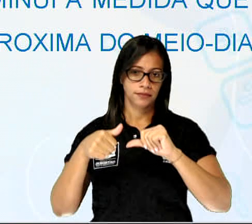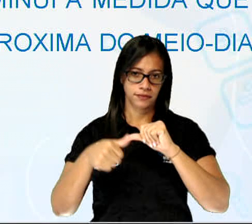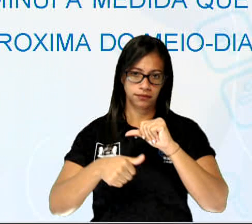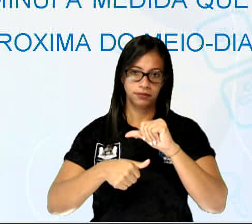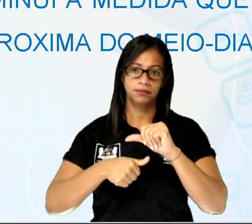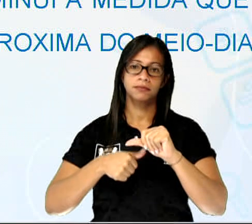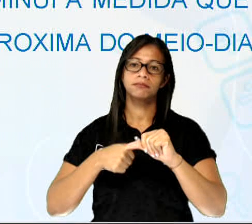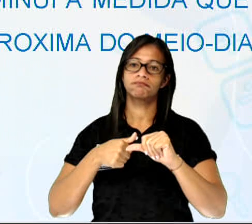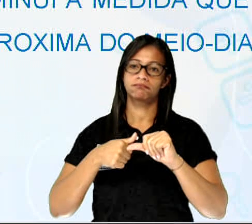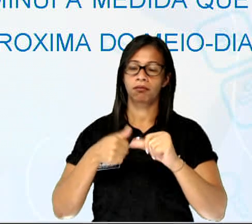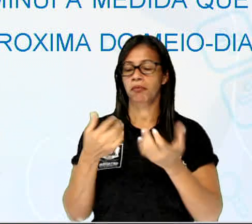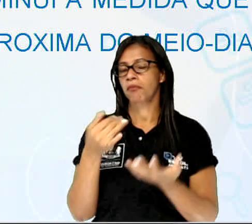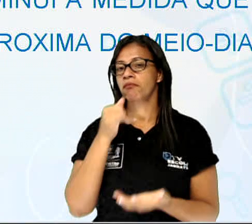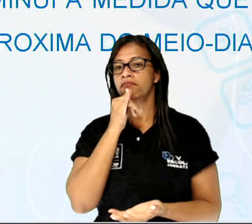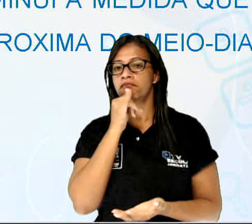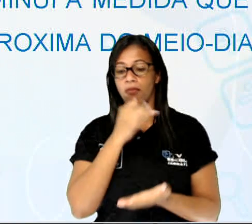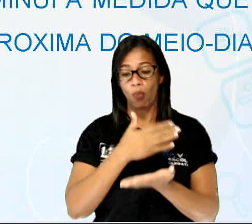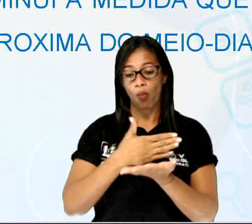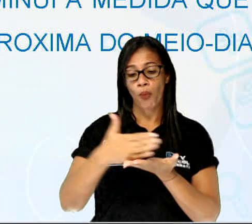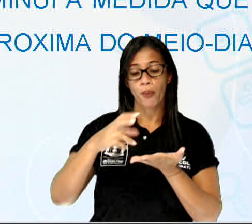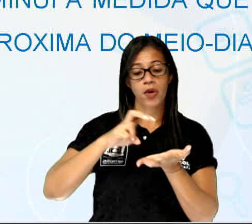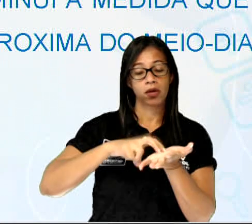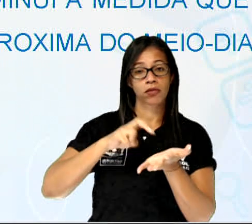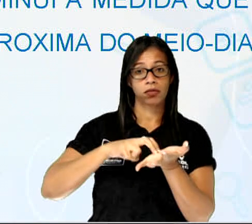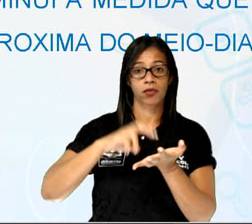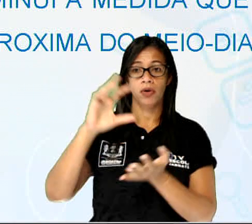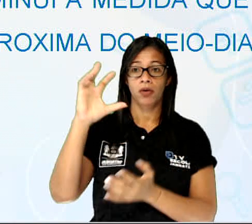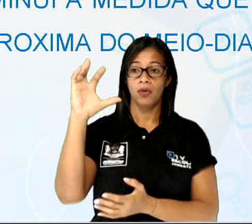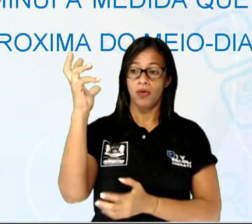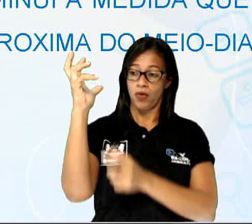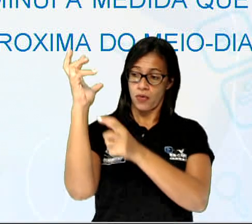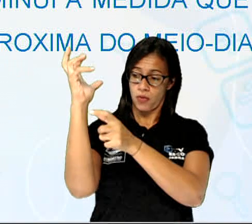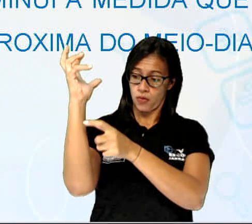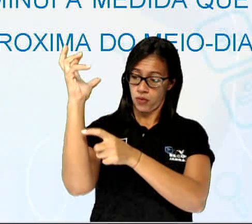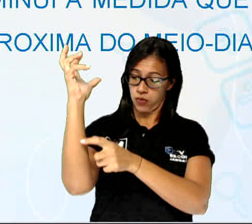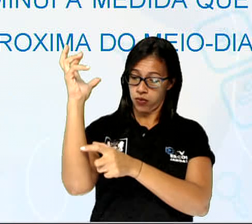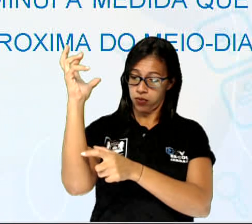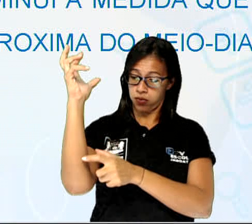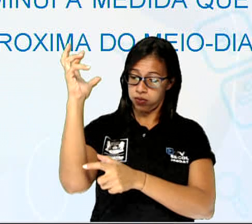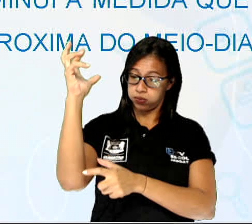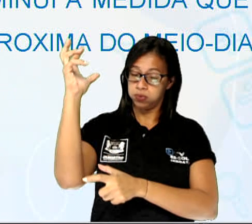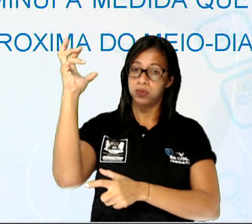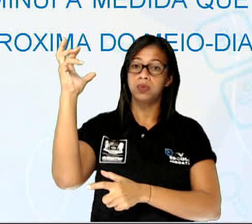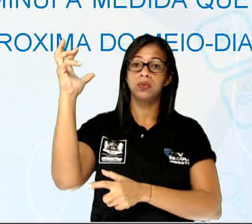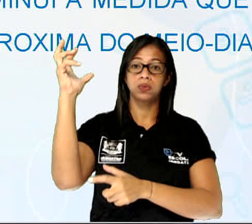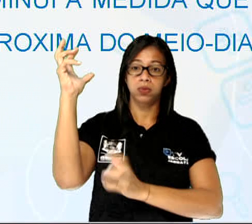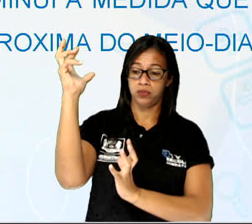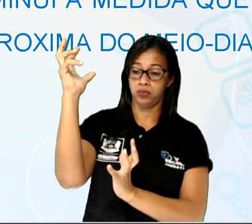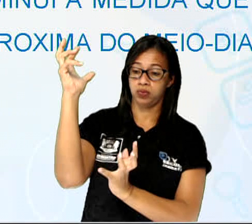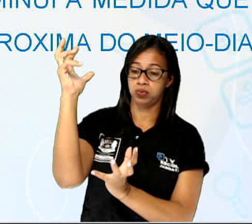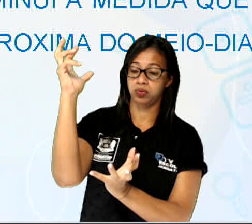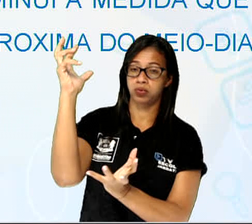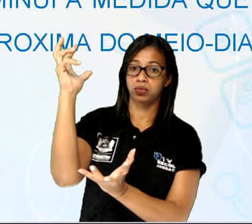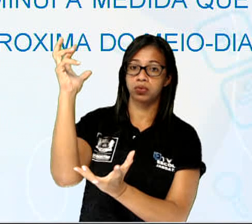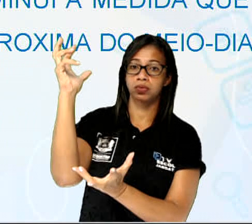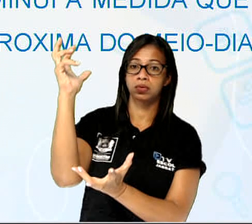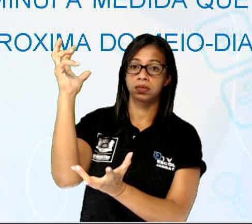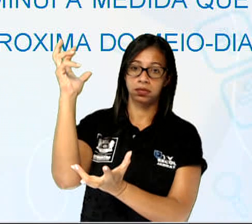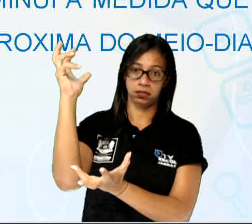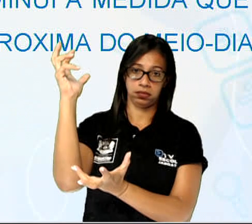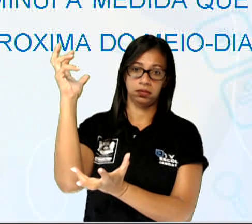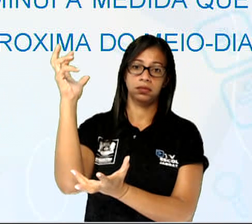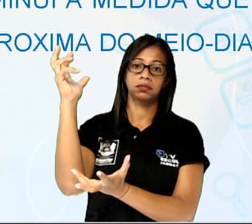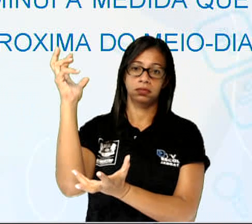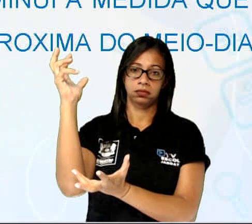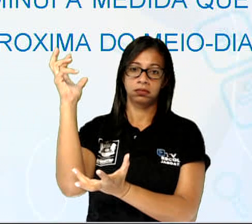No começo da manhã, né? A sua sombra, ela é mais comprida. E ela vai diminuindo à medida que se